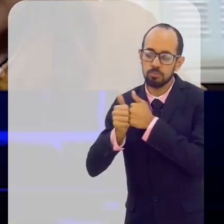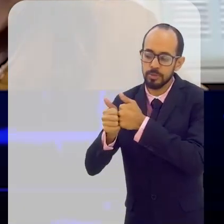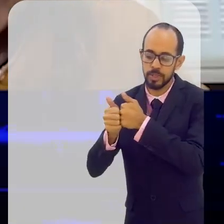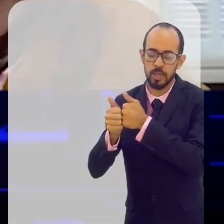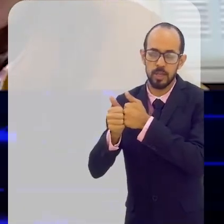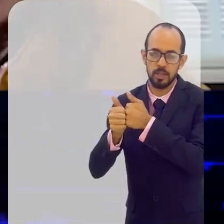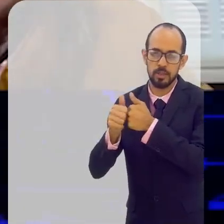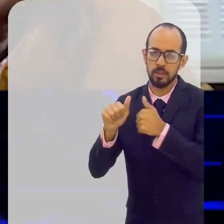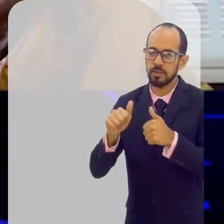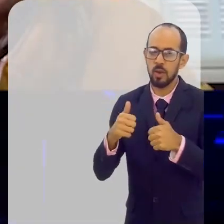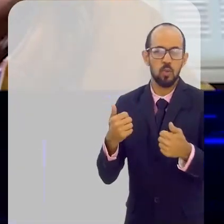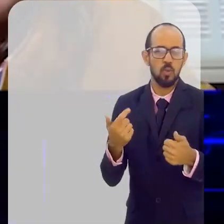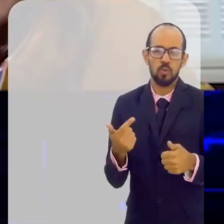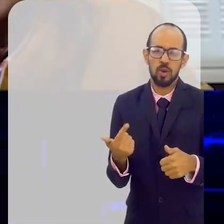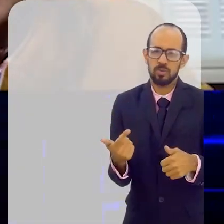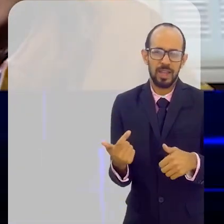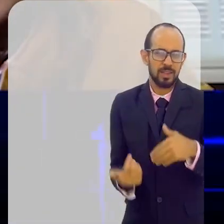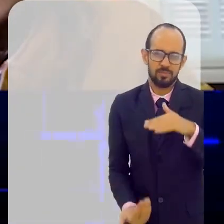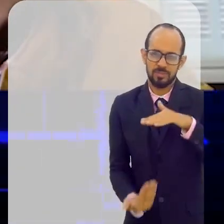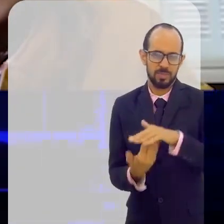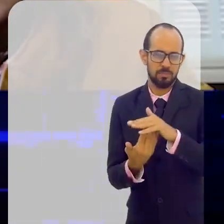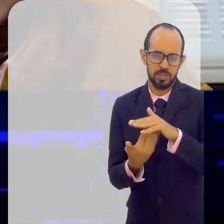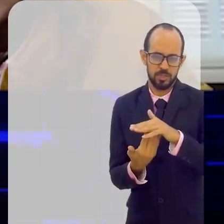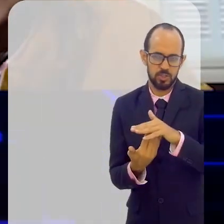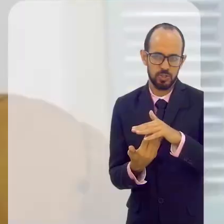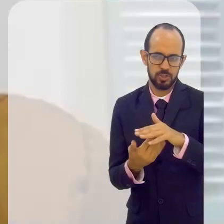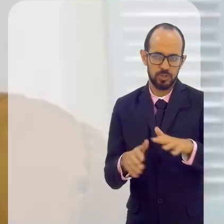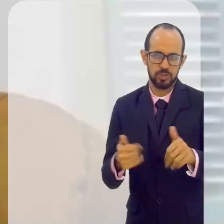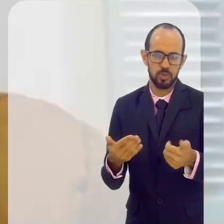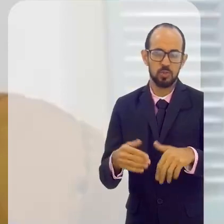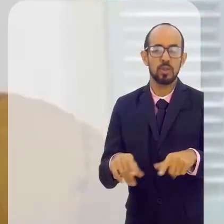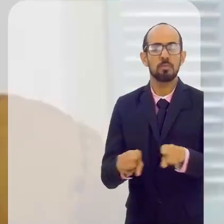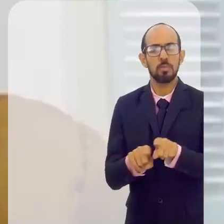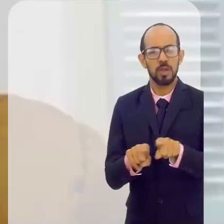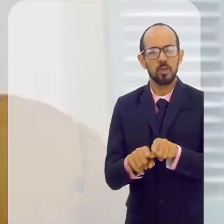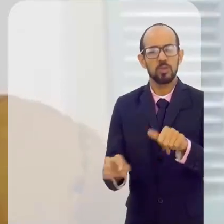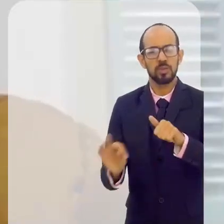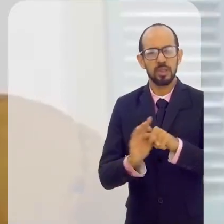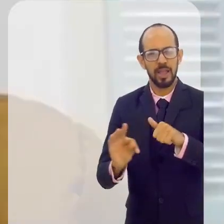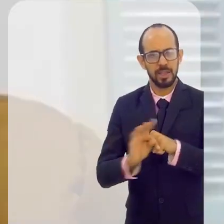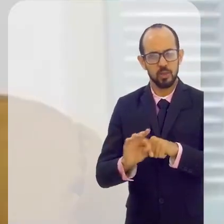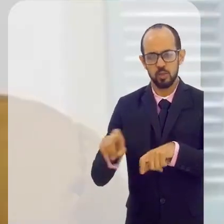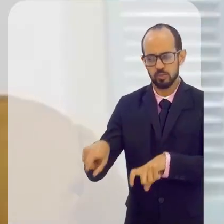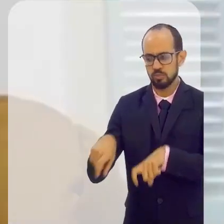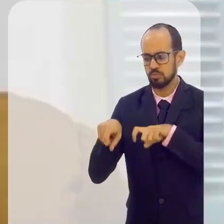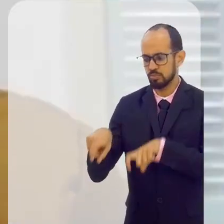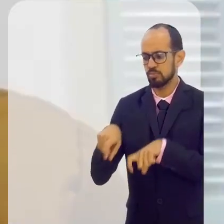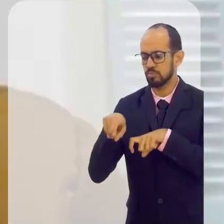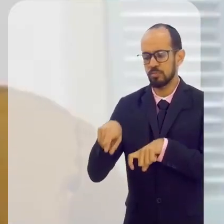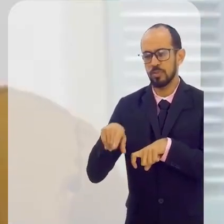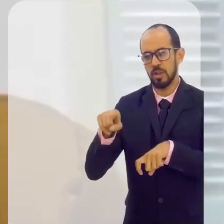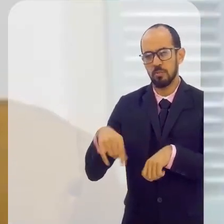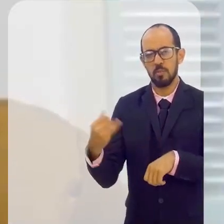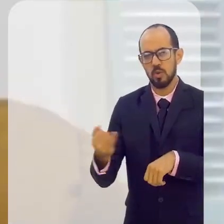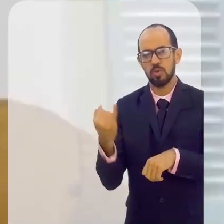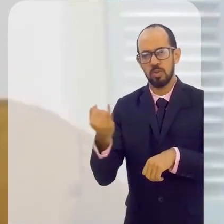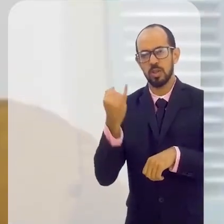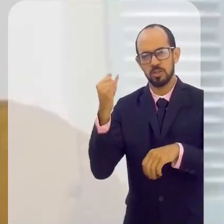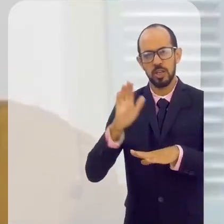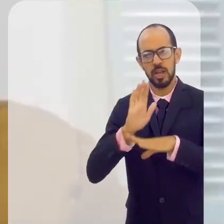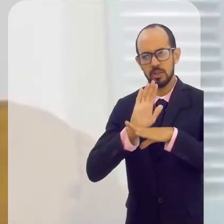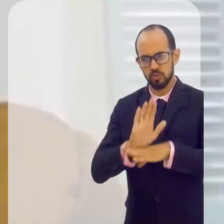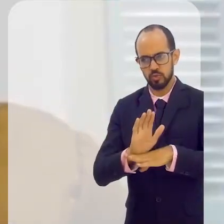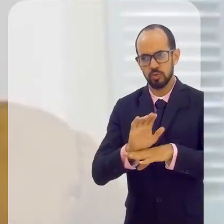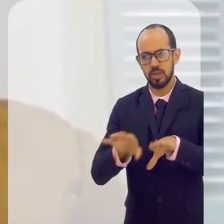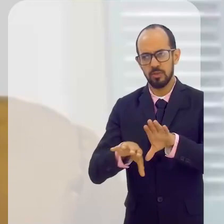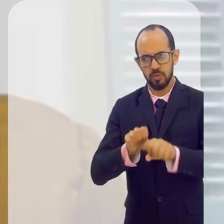céu é o limite, né? E acho que esse aspecto extensionista é maravilhoso para a universidade, porque isso fortalece demais a formação